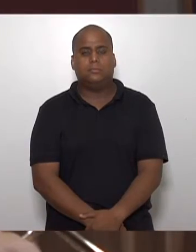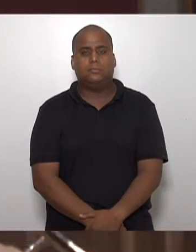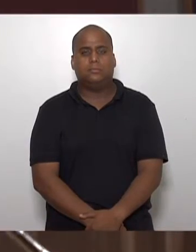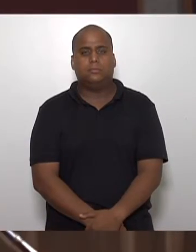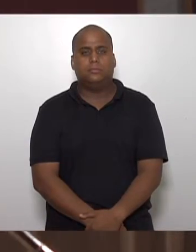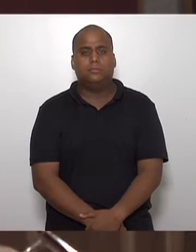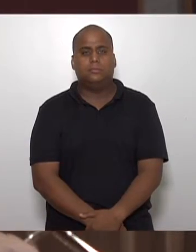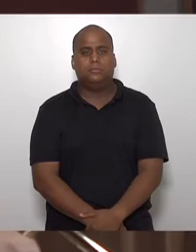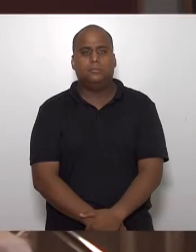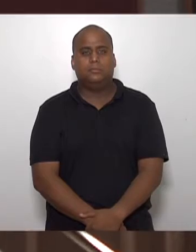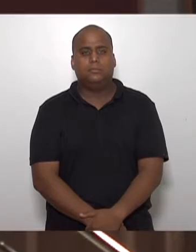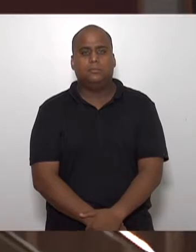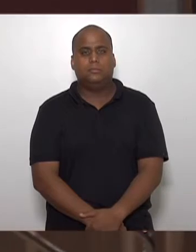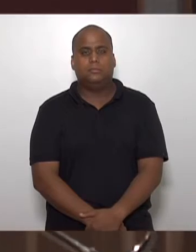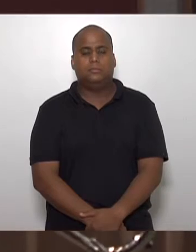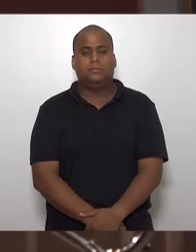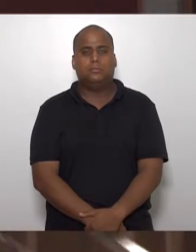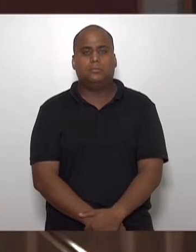ah